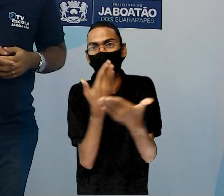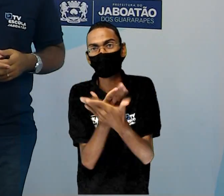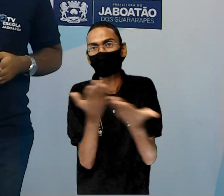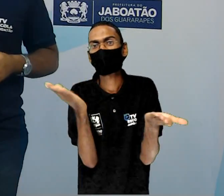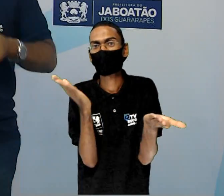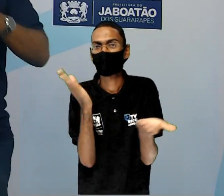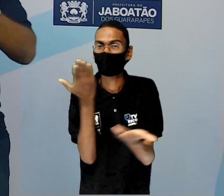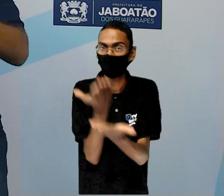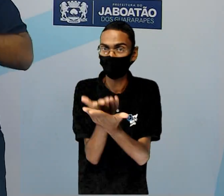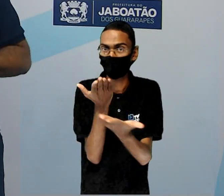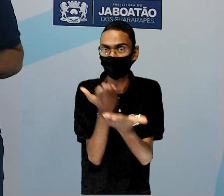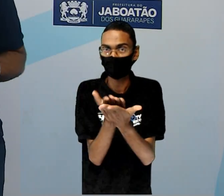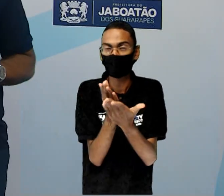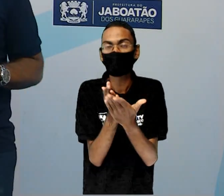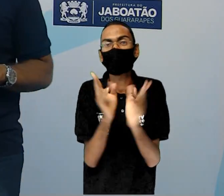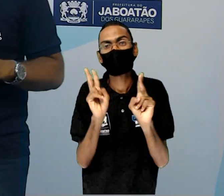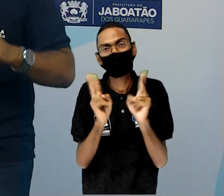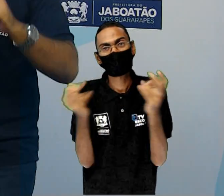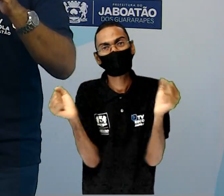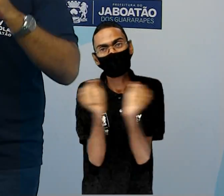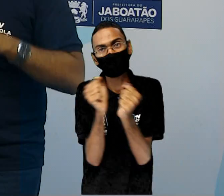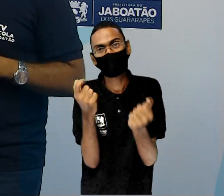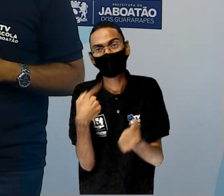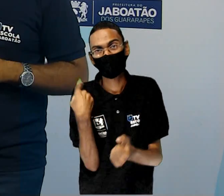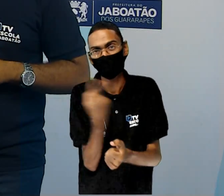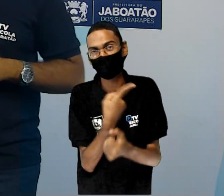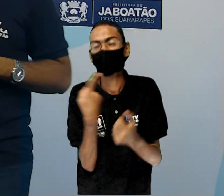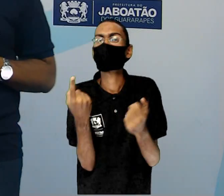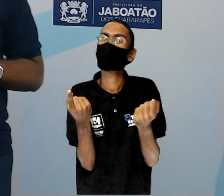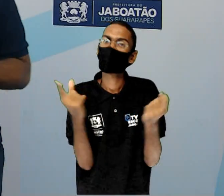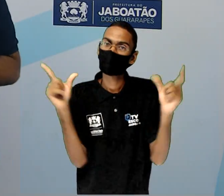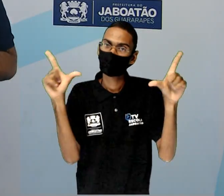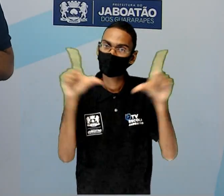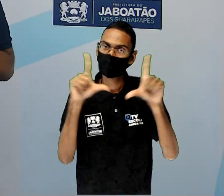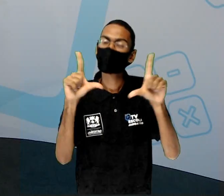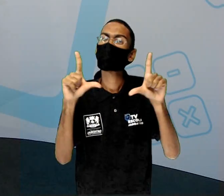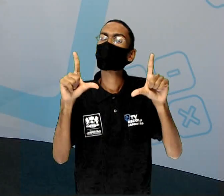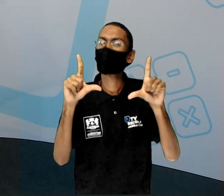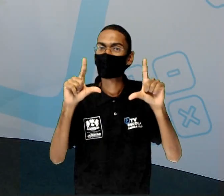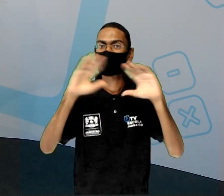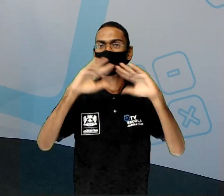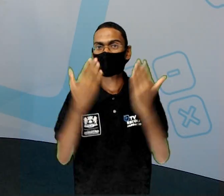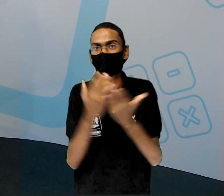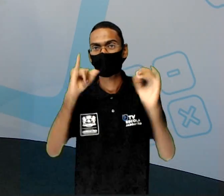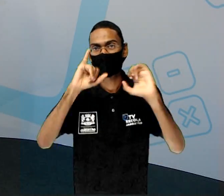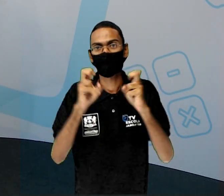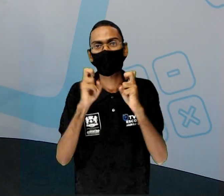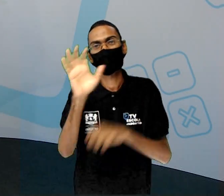próxima aula e continua com a gente aqui na sua TV Escola Jaboatão.